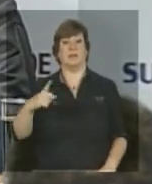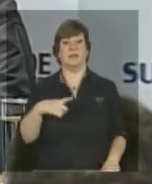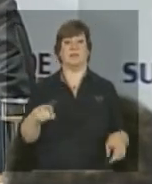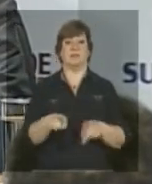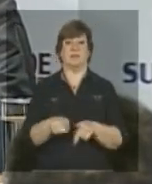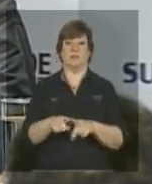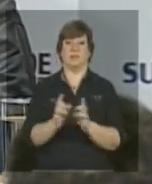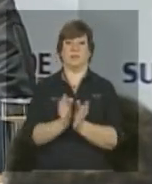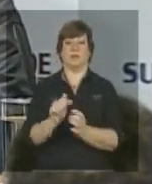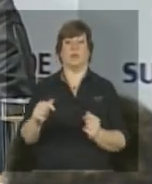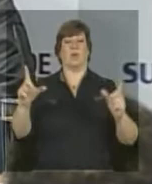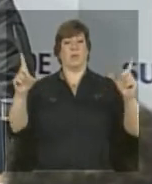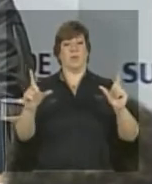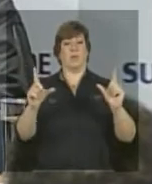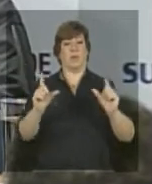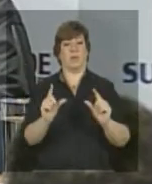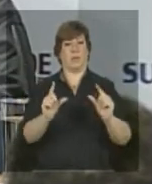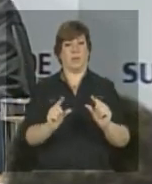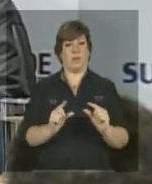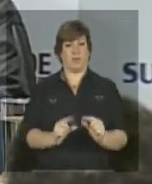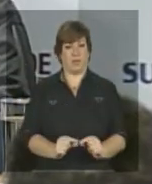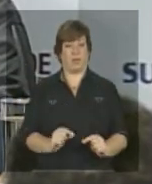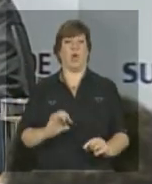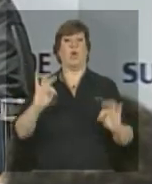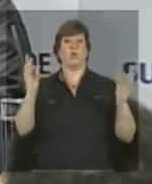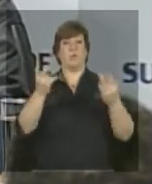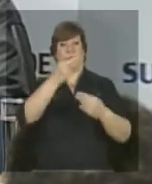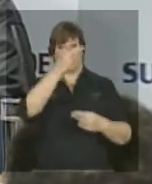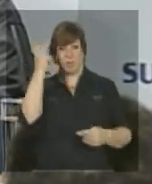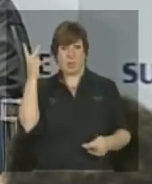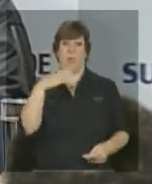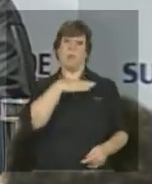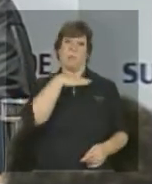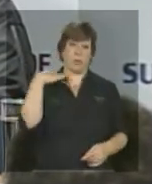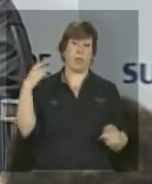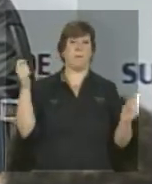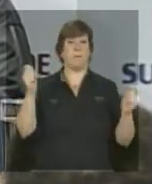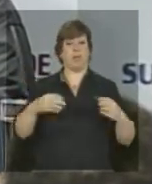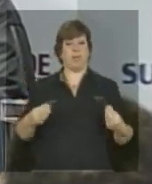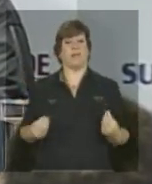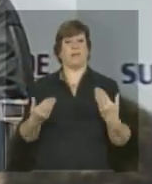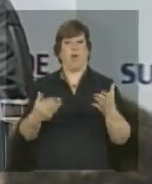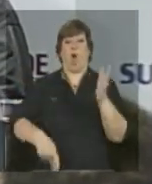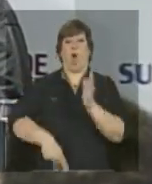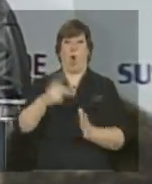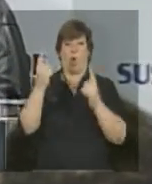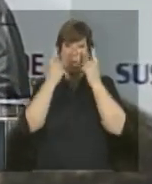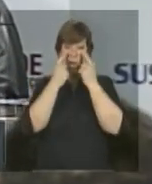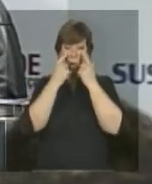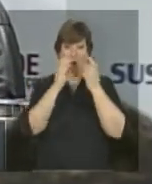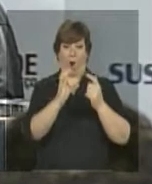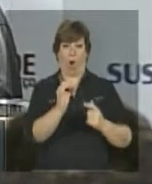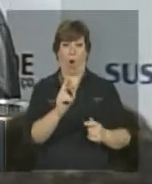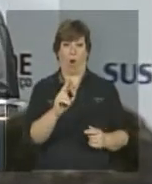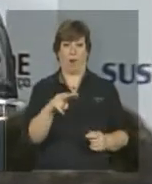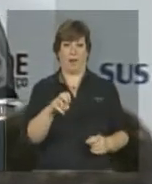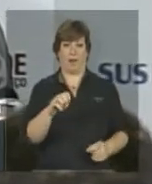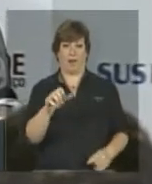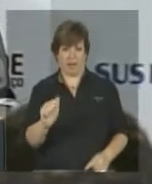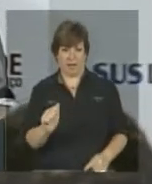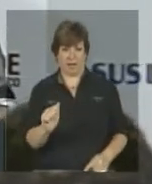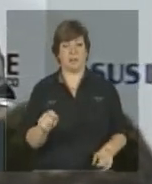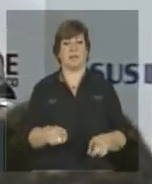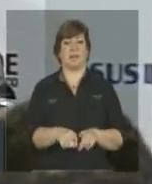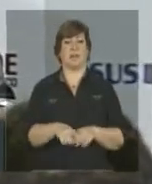córnea vai ser cada vez menor e todas as pessoas que morrem podem doar as córneas. Para os outros órgãos, em